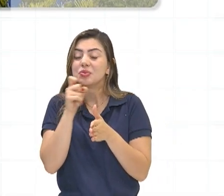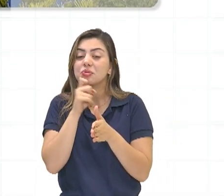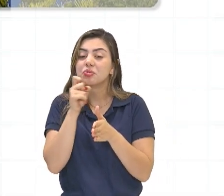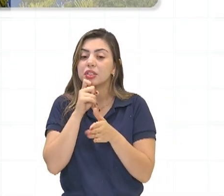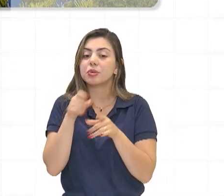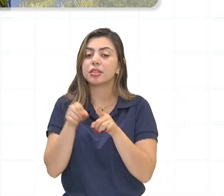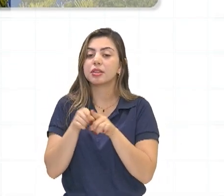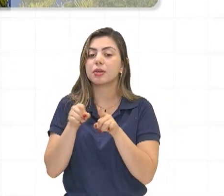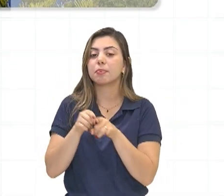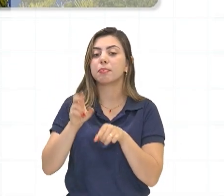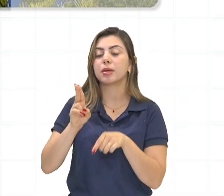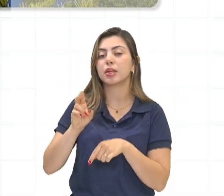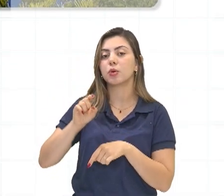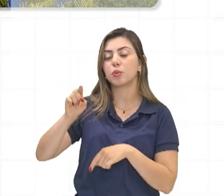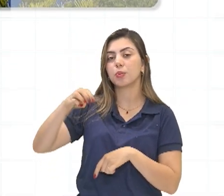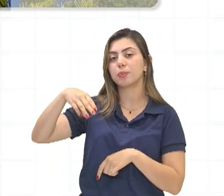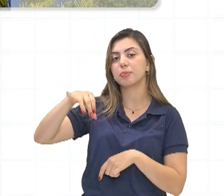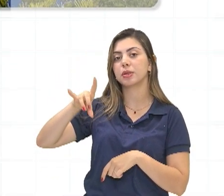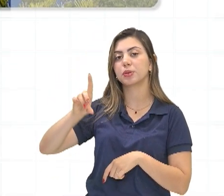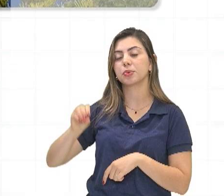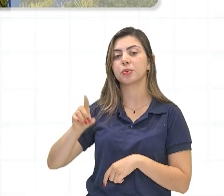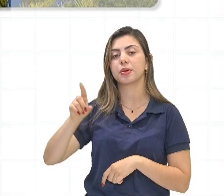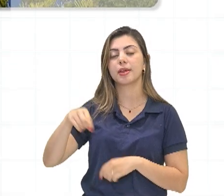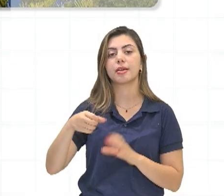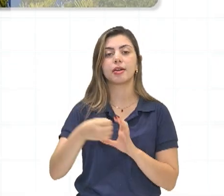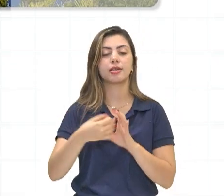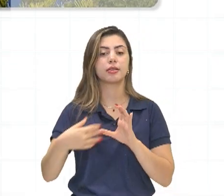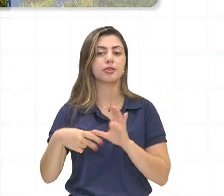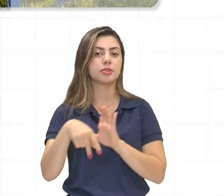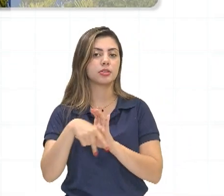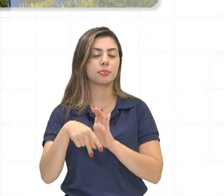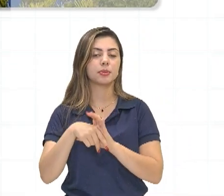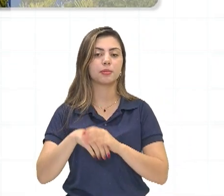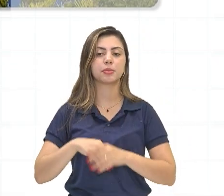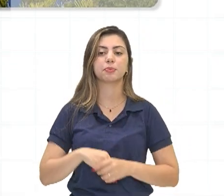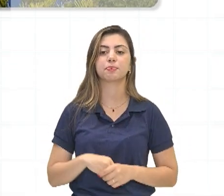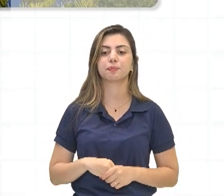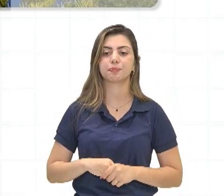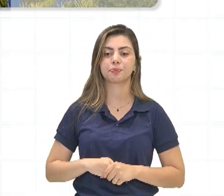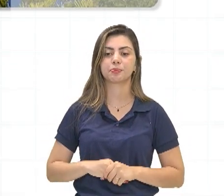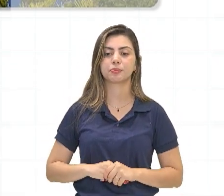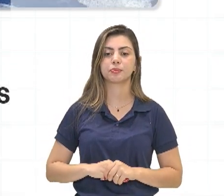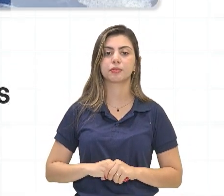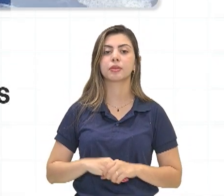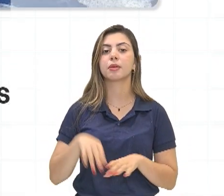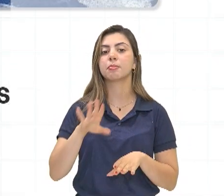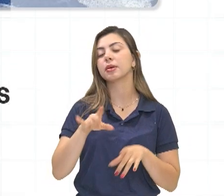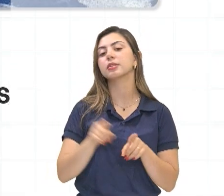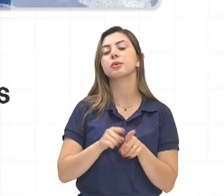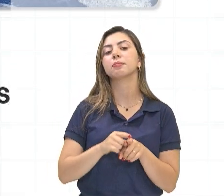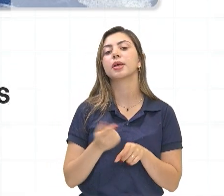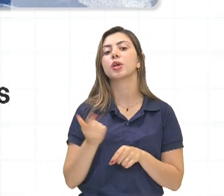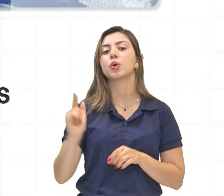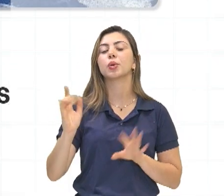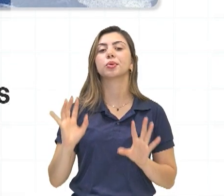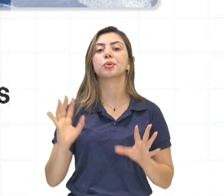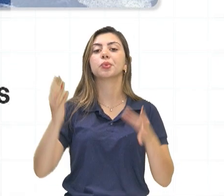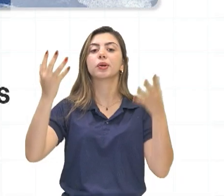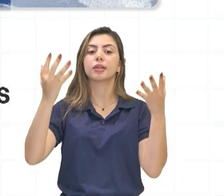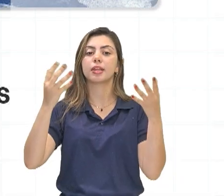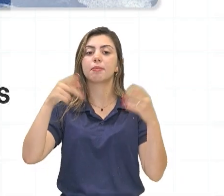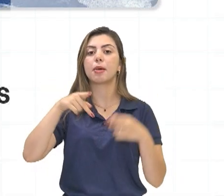né? São aí as características do clima mediterrâneo. Temos ainda o clima polar. O